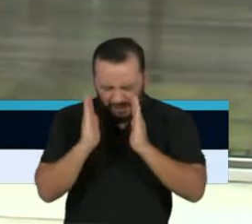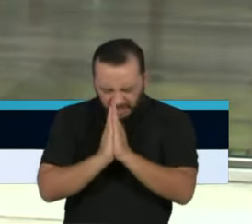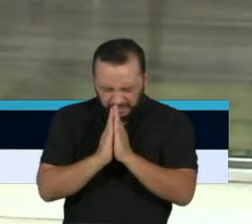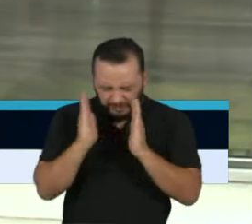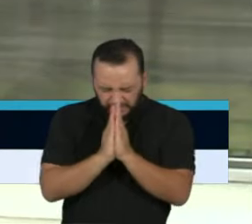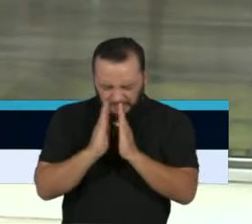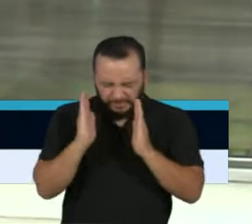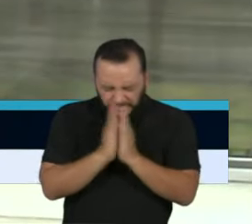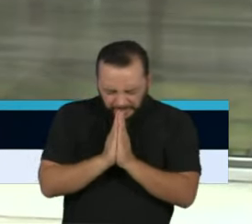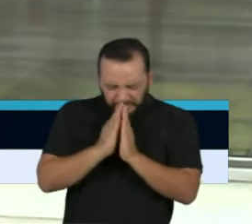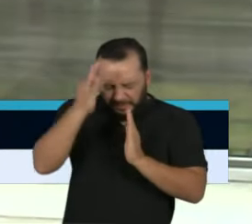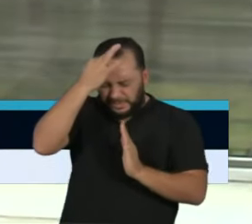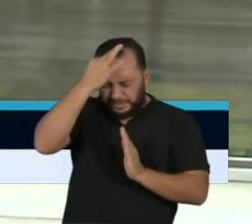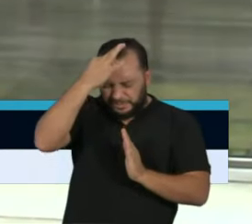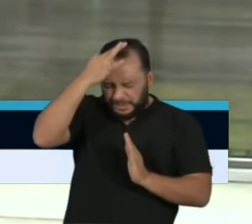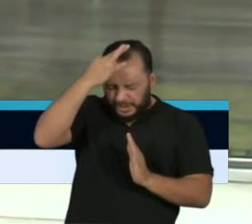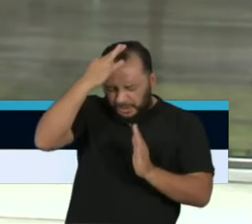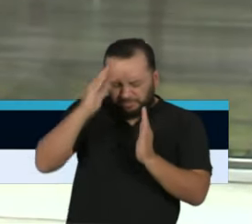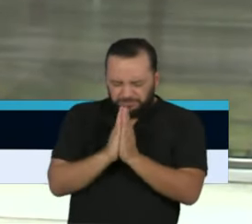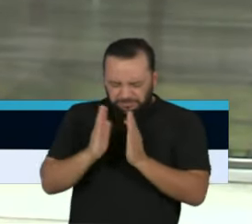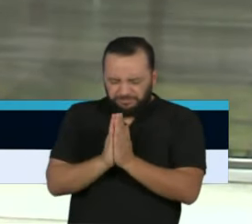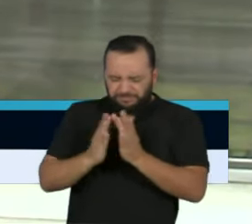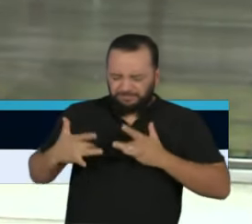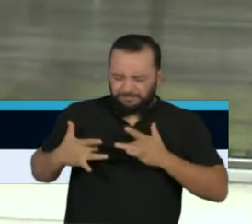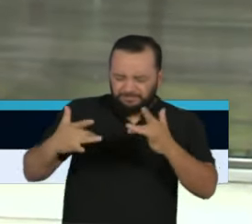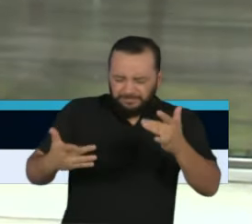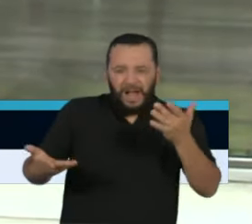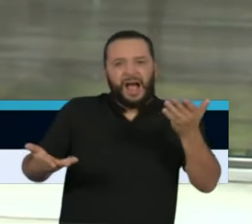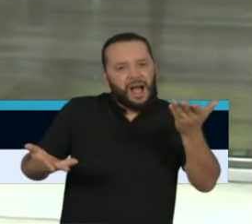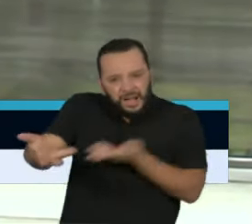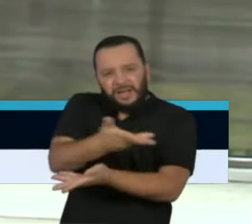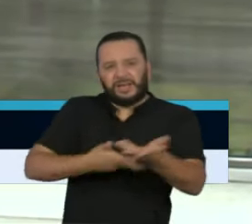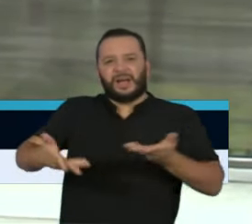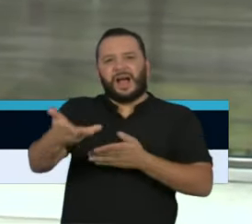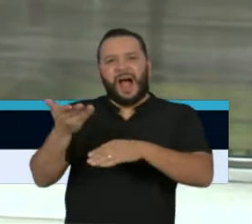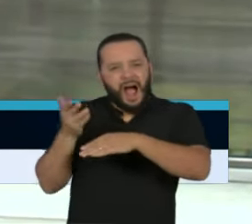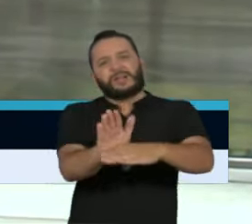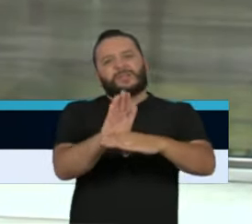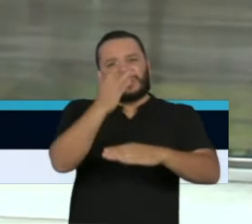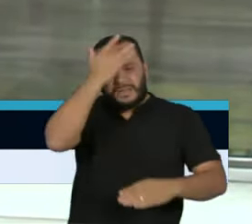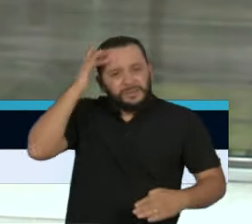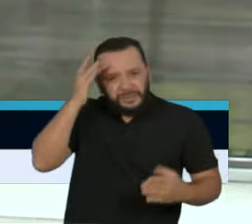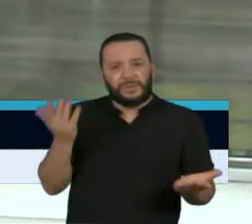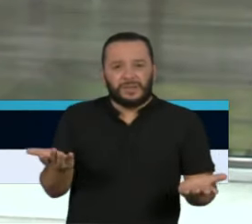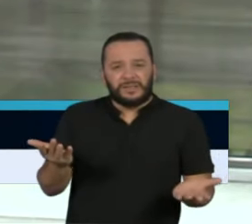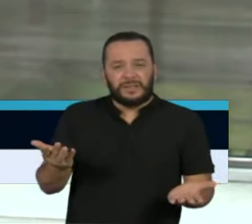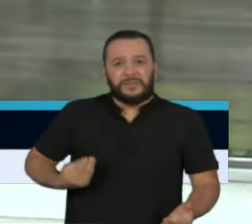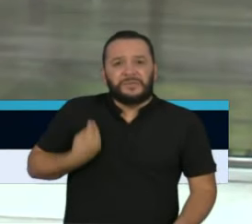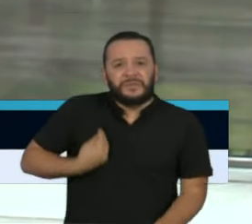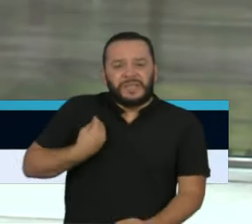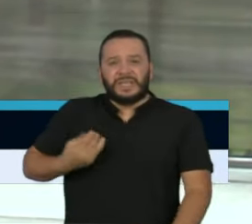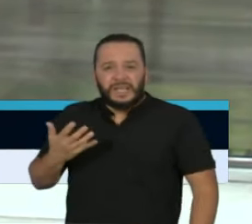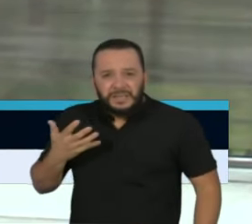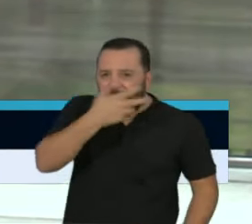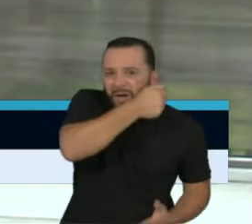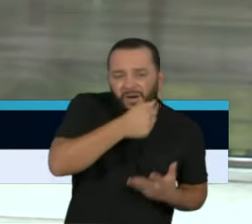espírito, a sua palavra solidária para ajudar as pessoas, para salvar as pessoas.